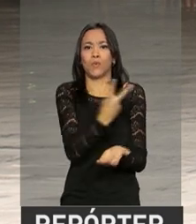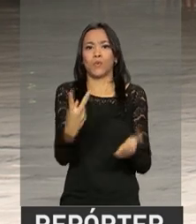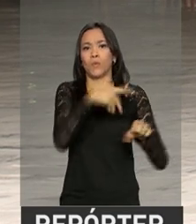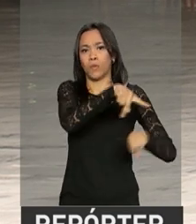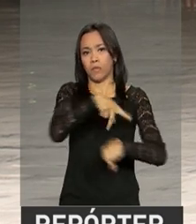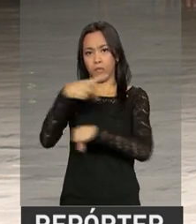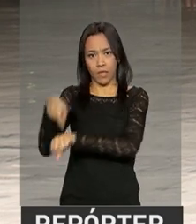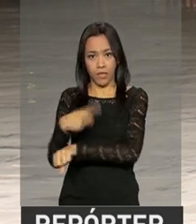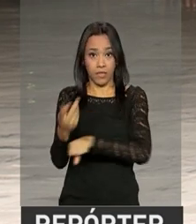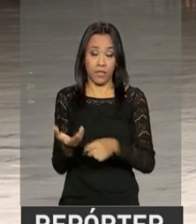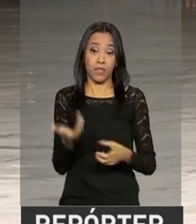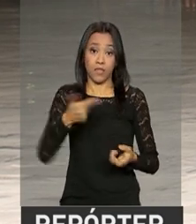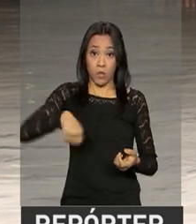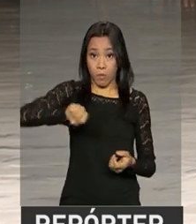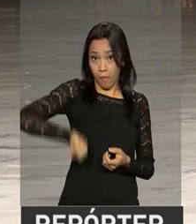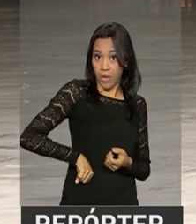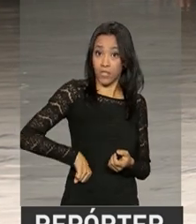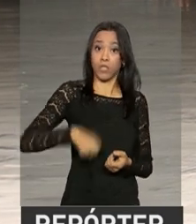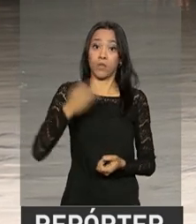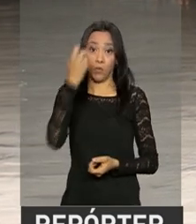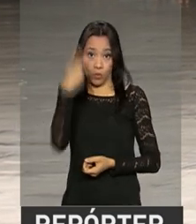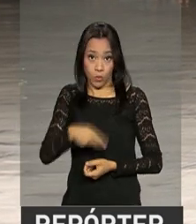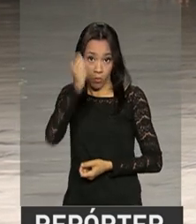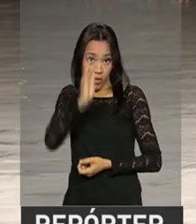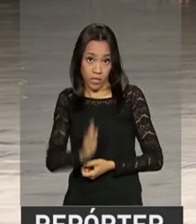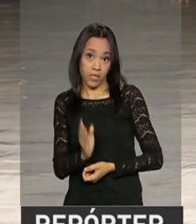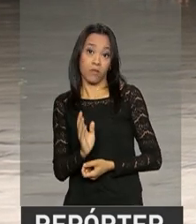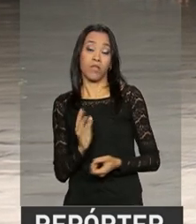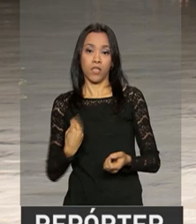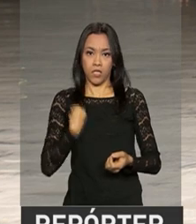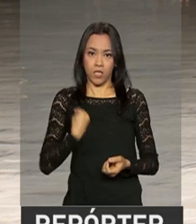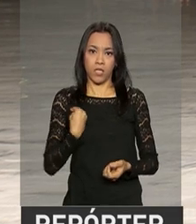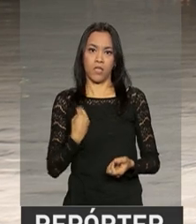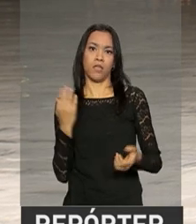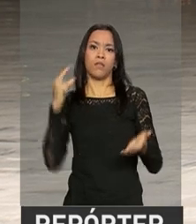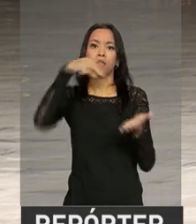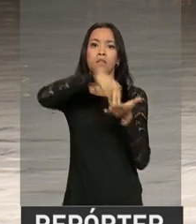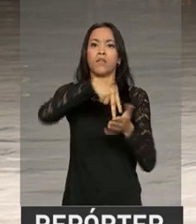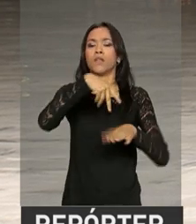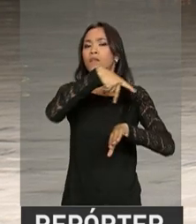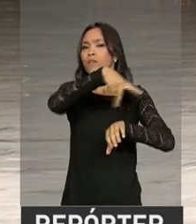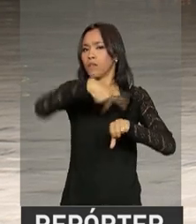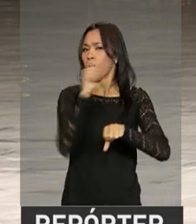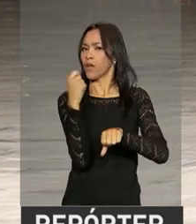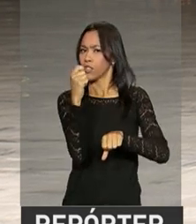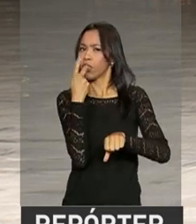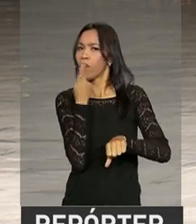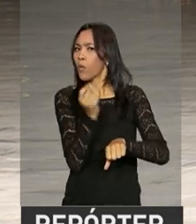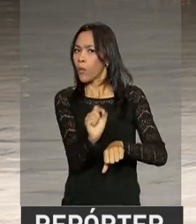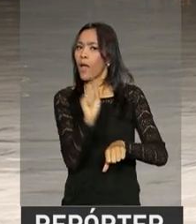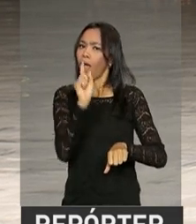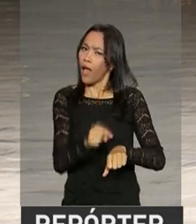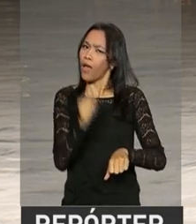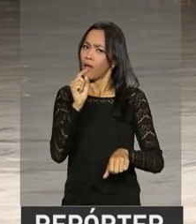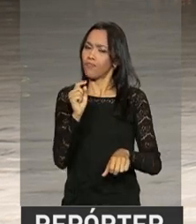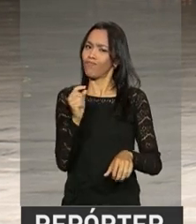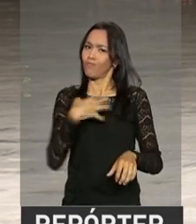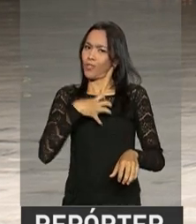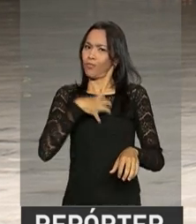países para o embaixador do Brasil na Argentina Sérgio França danes a expectativa aí há um clima de